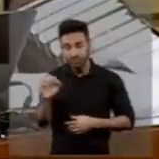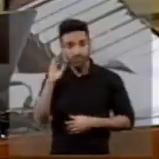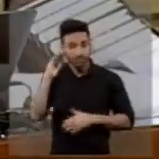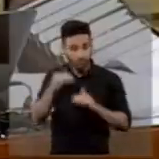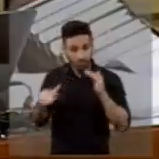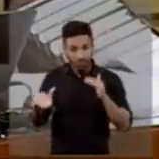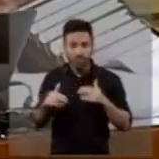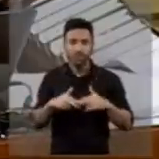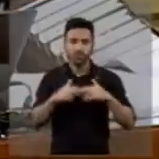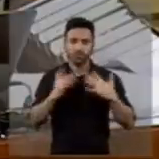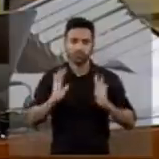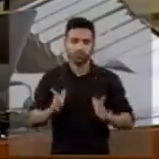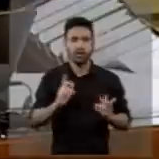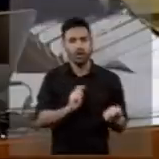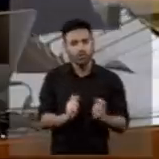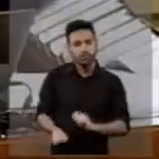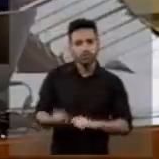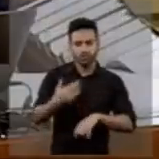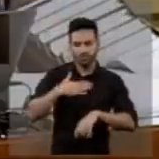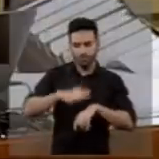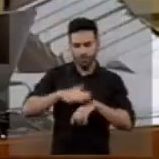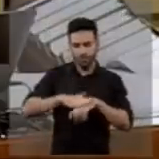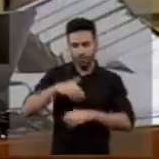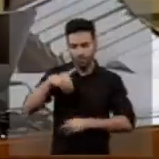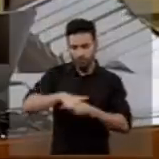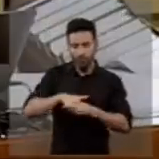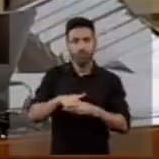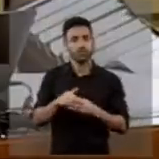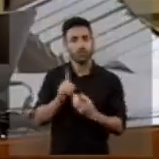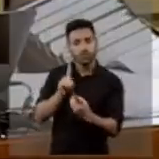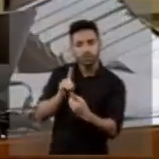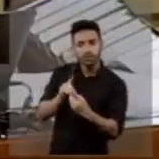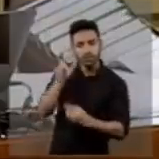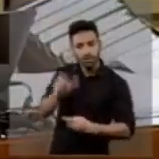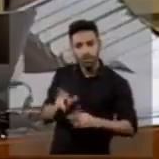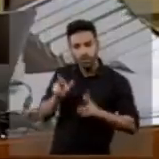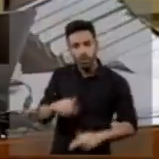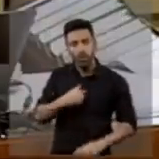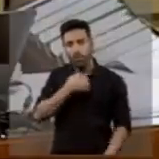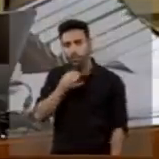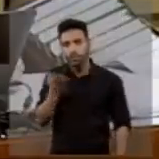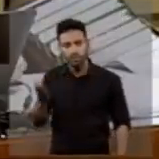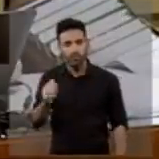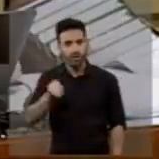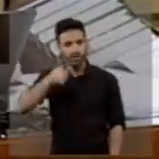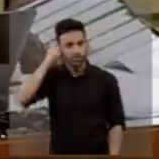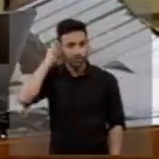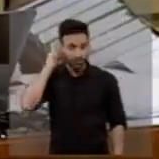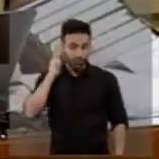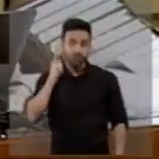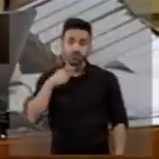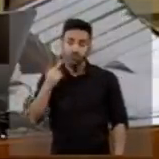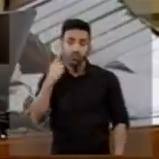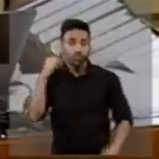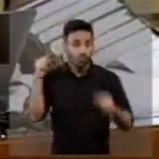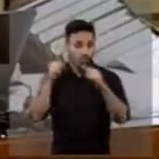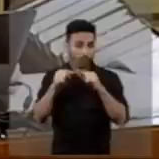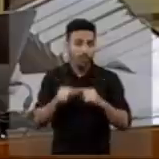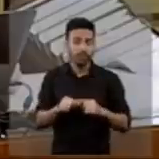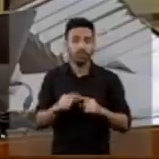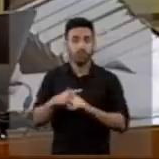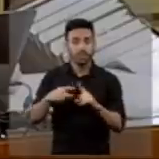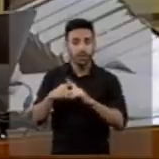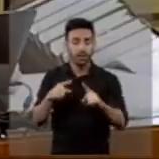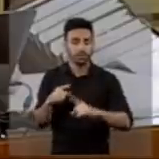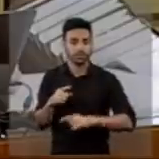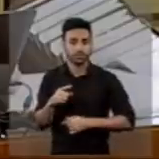eu reajustei meu voto em par para atender à observação do ministro Alexandre Moraes, julgando procedente em parte